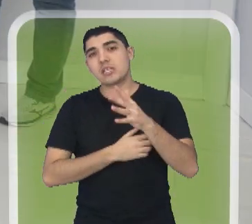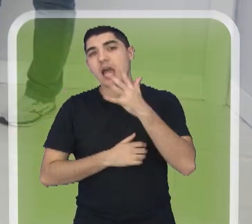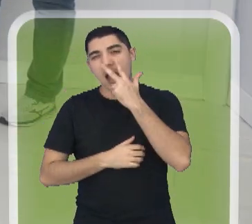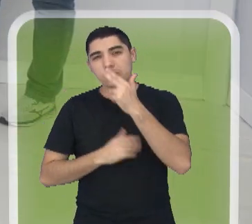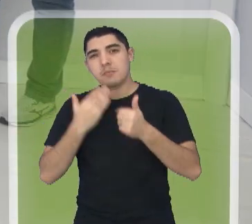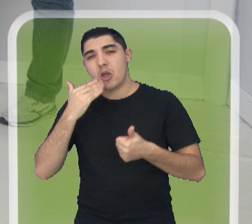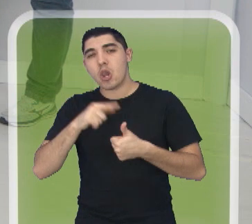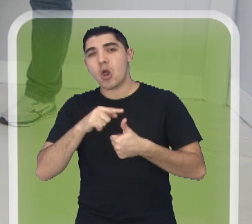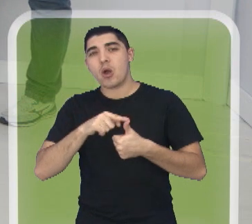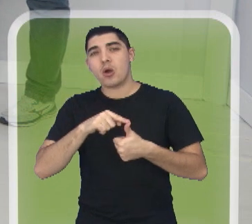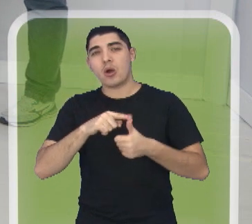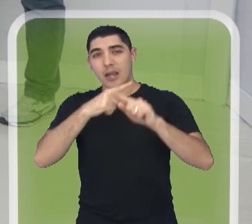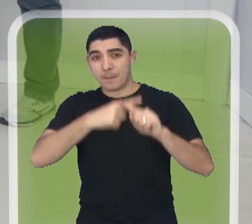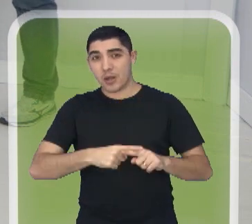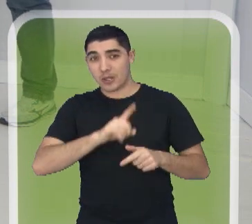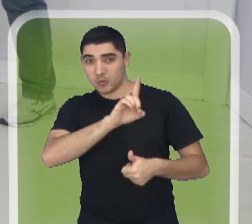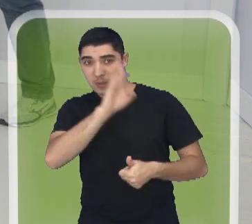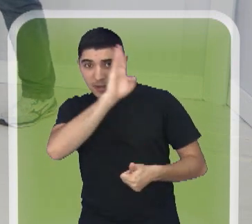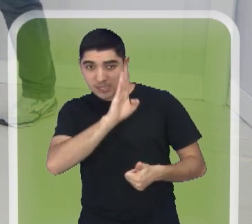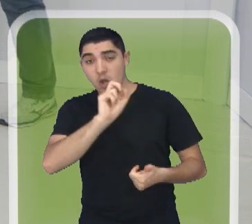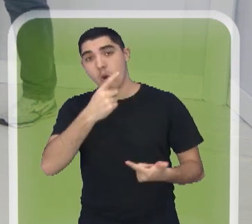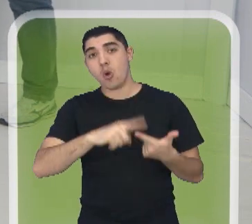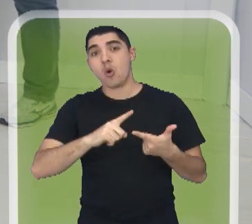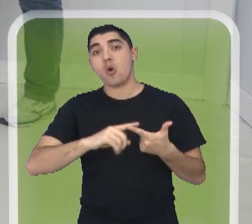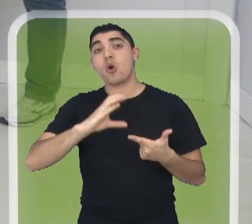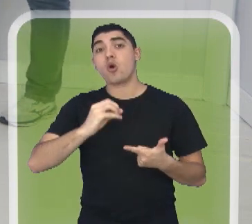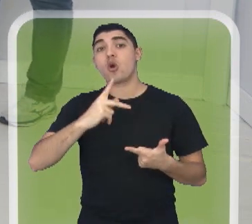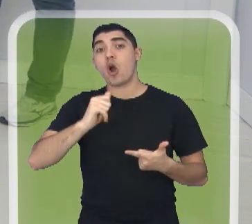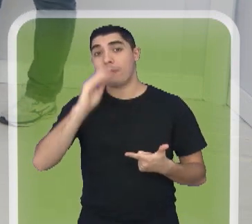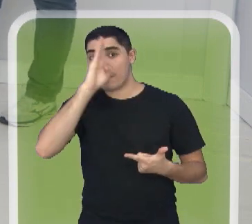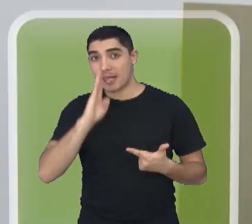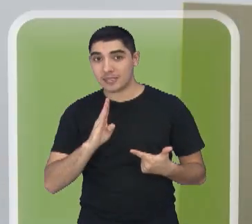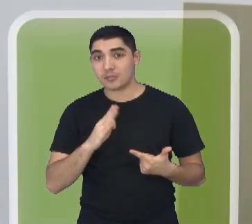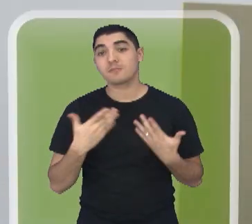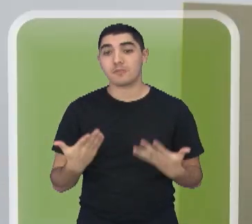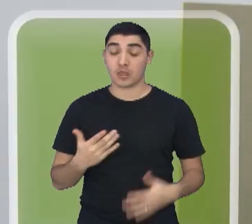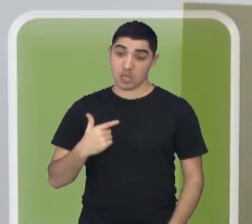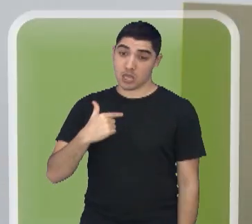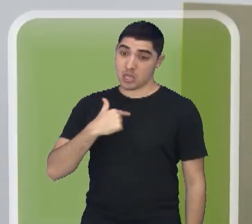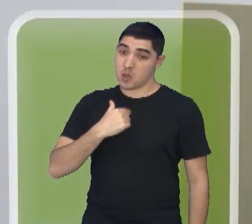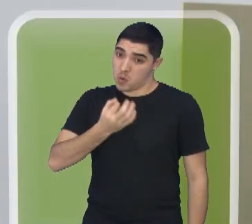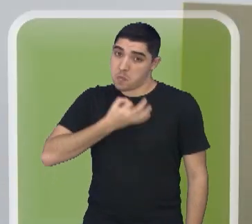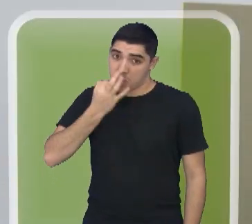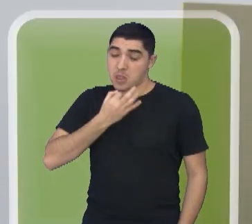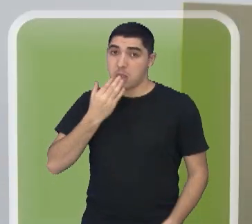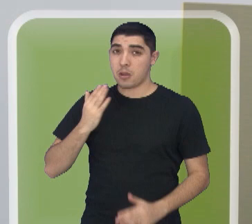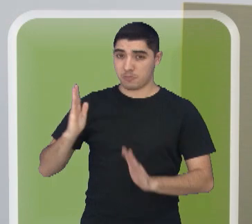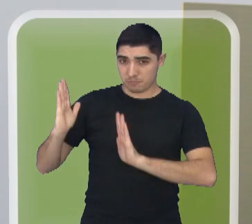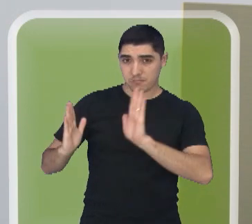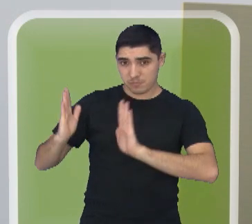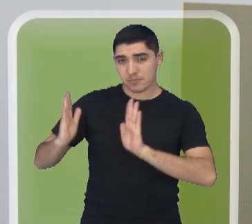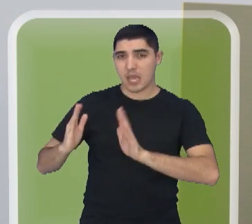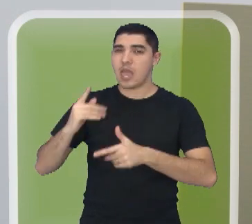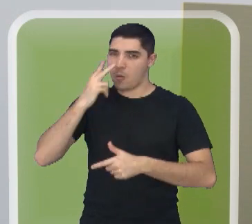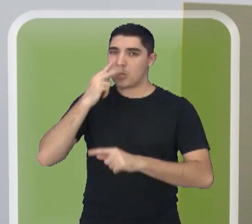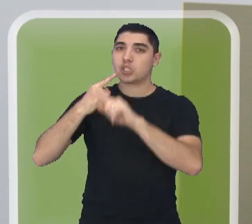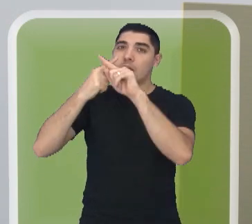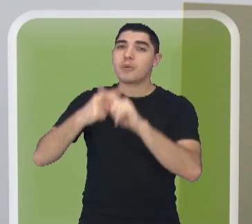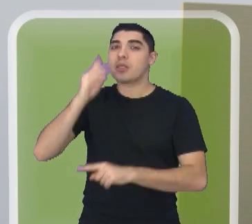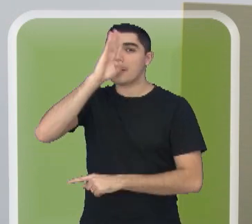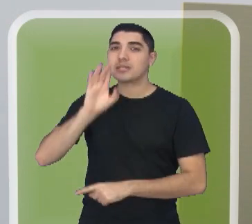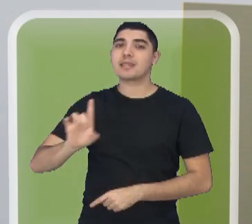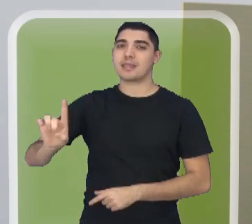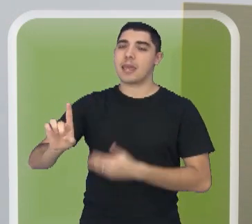brasileiro? Série D ou Copa do Brasil? Eu acho que para o nosso projeto de médio e longo prazo, a Série D é mais importante, é